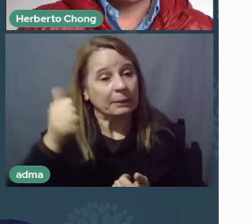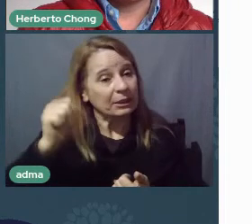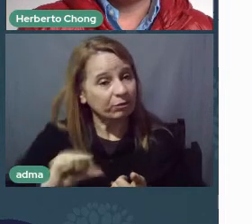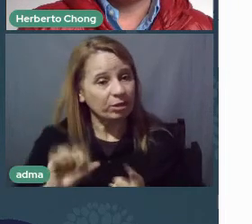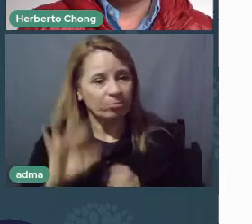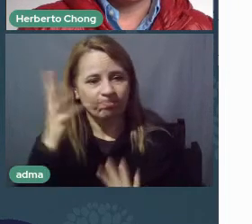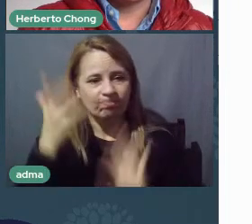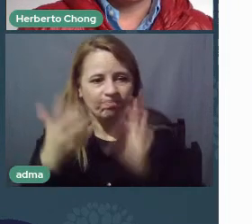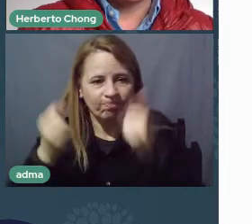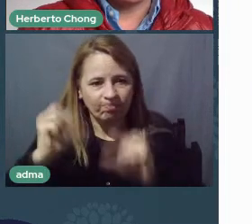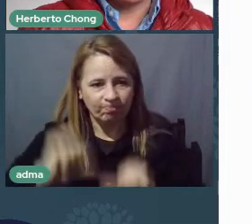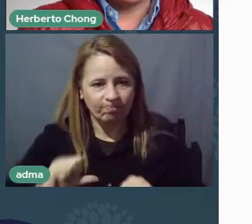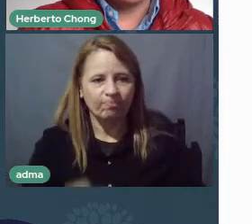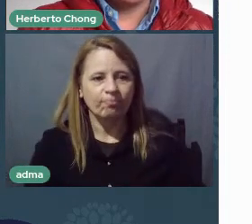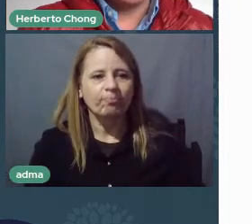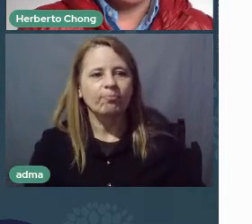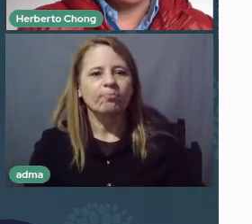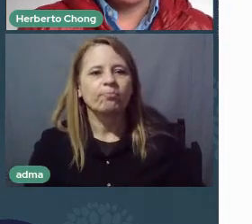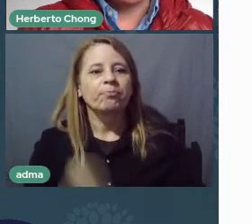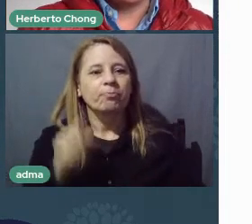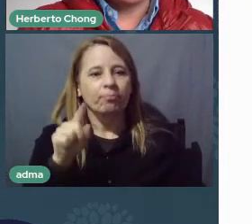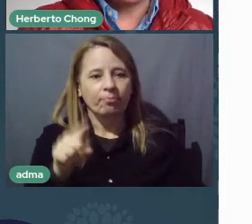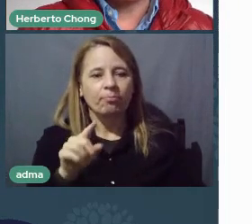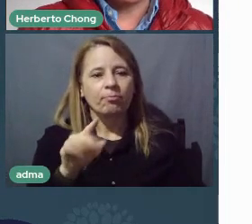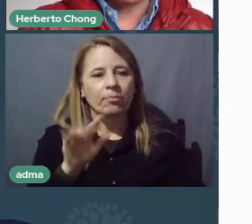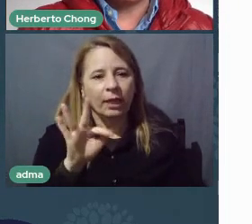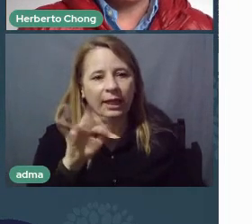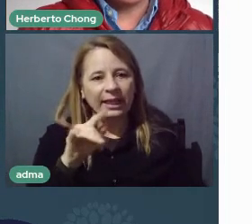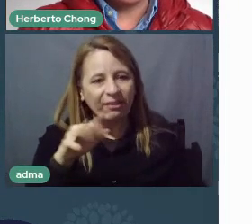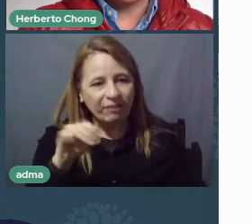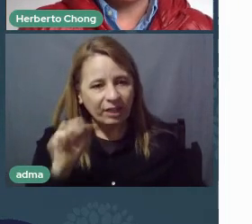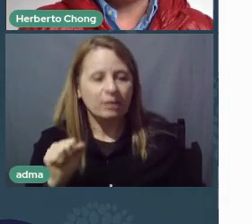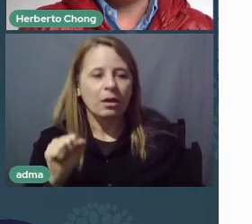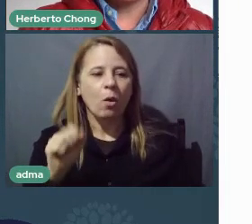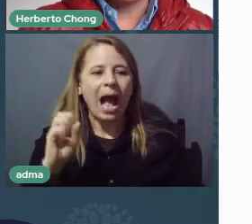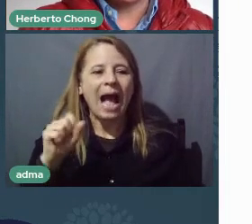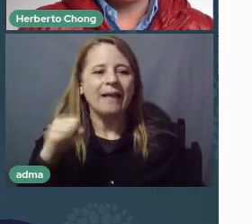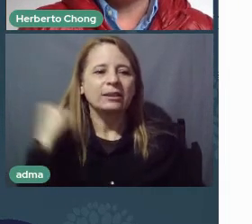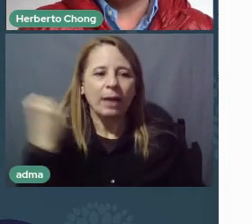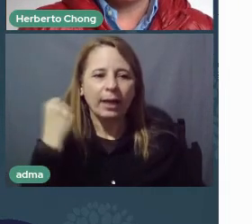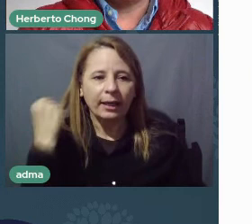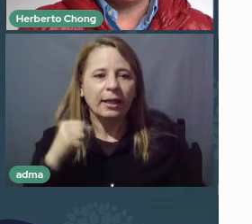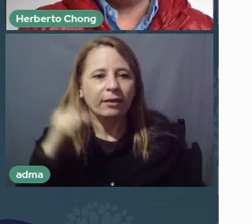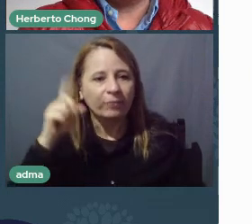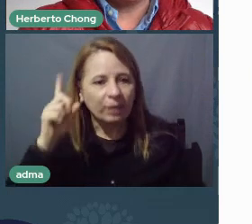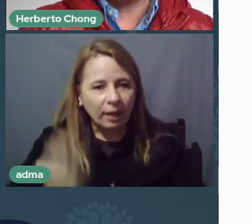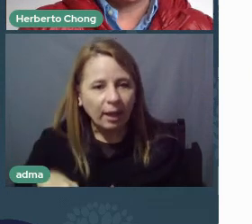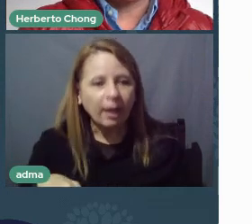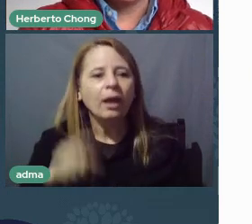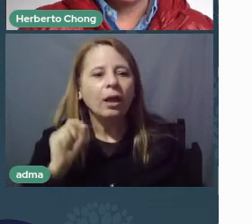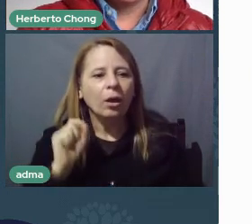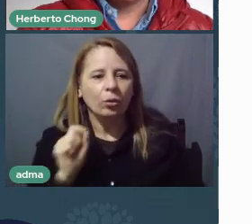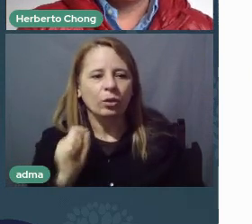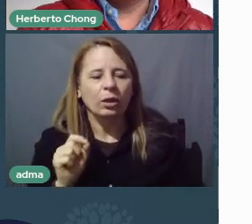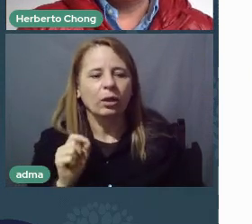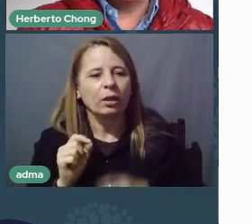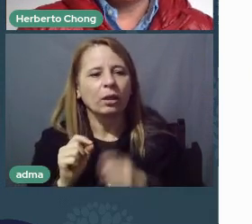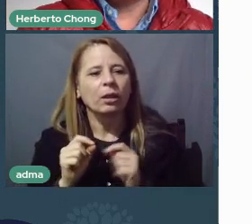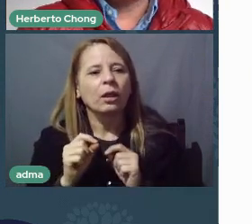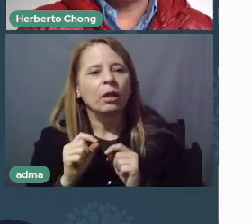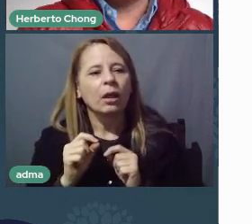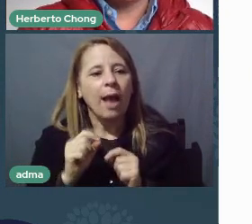A classificação da Associação Brasileira de Alergia é que a asma grave é considerada quando o paciente, apesar